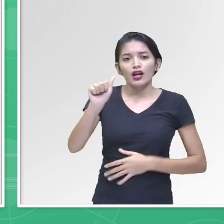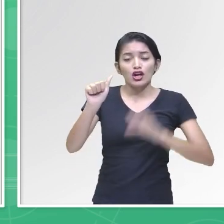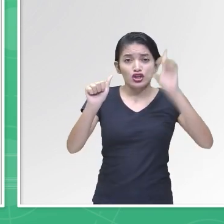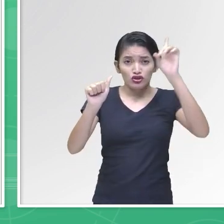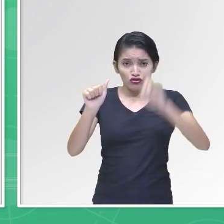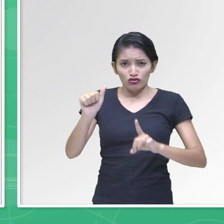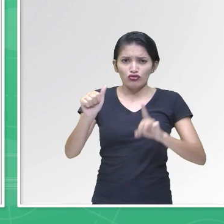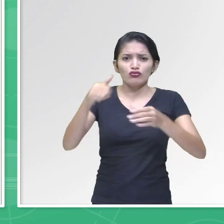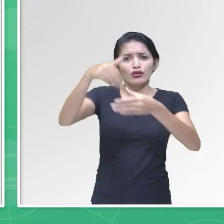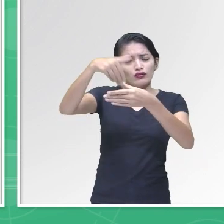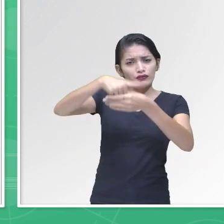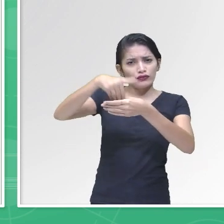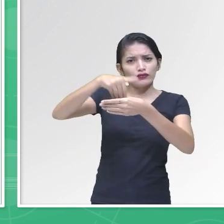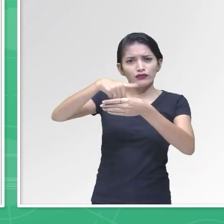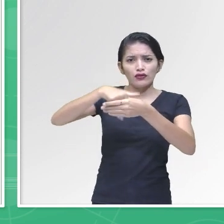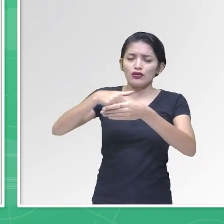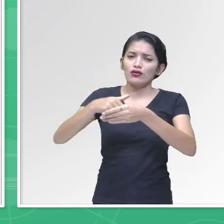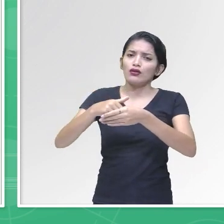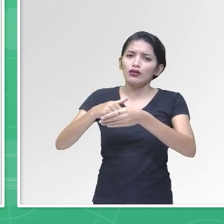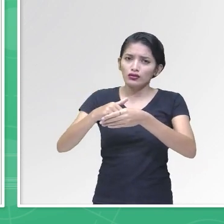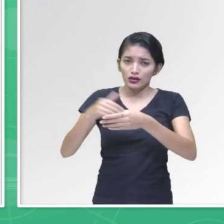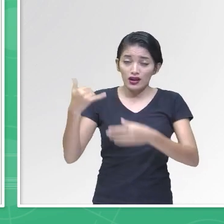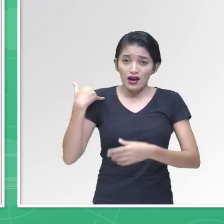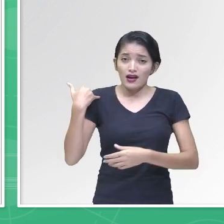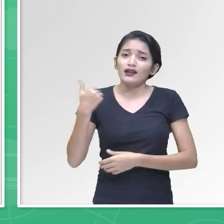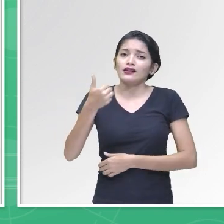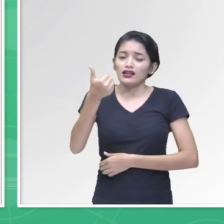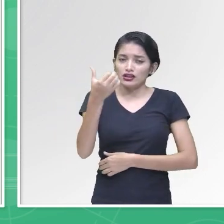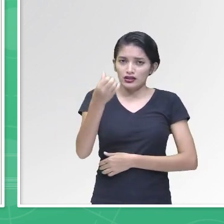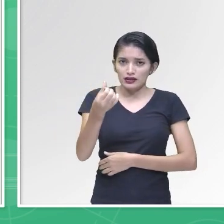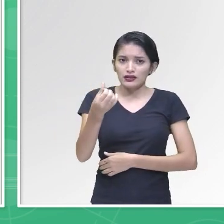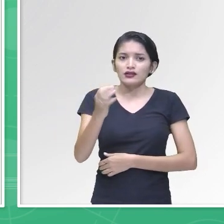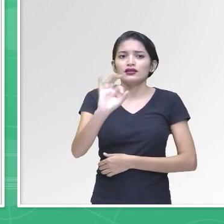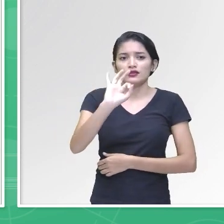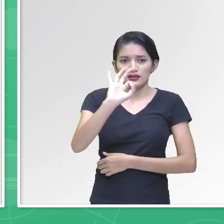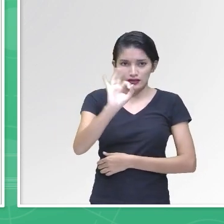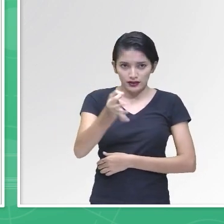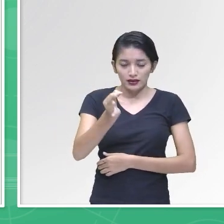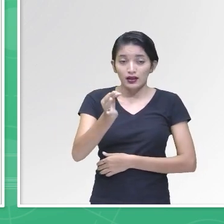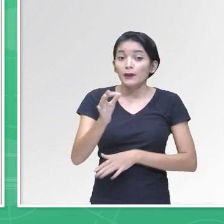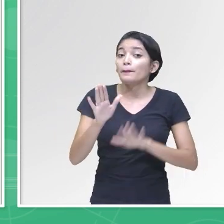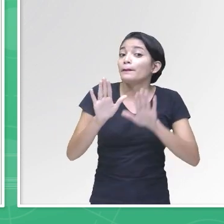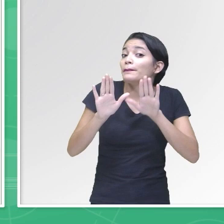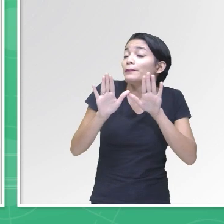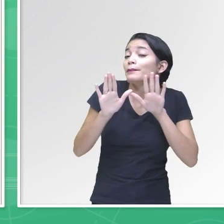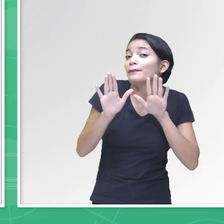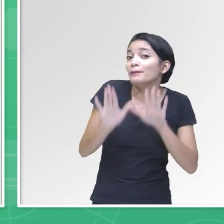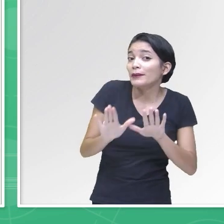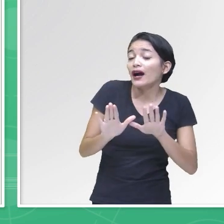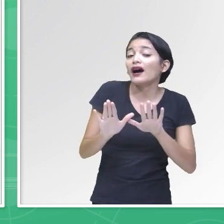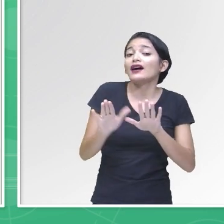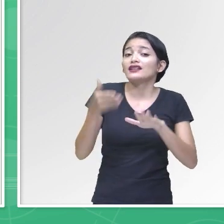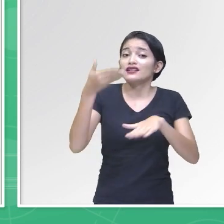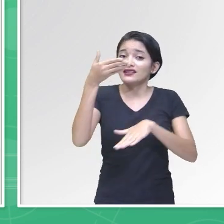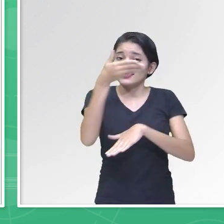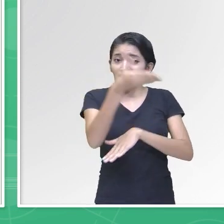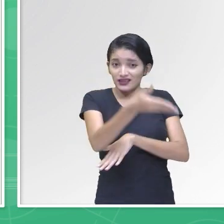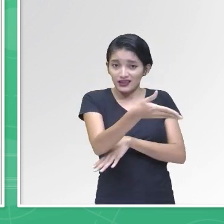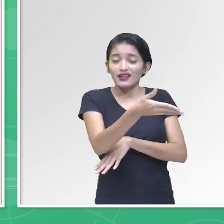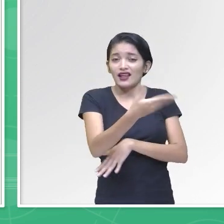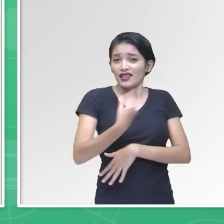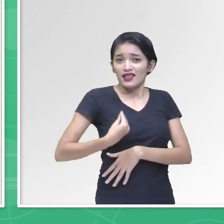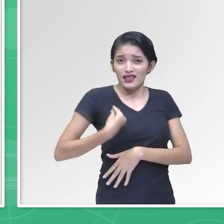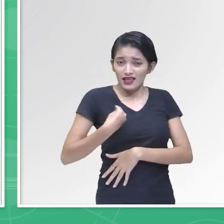para votar a partir dos 16 anos, certo? Porém, a entrada efetiva na